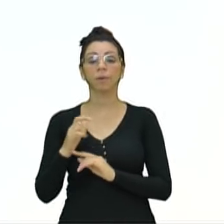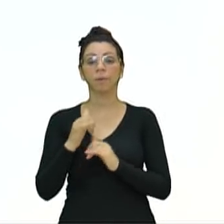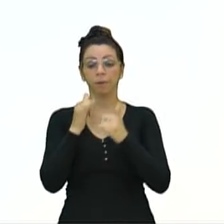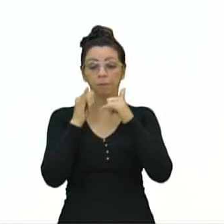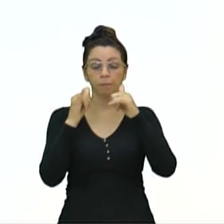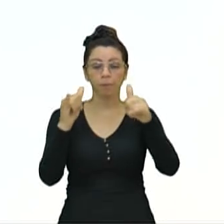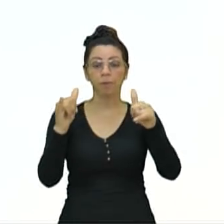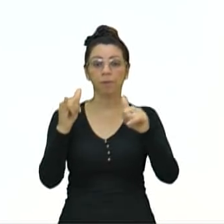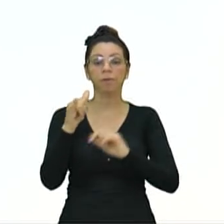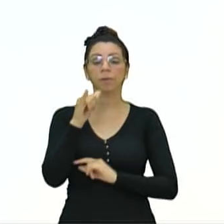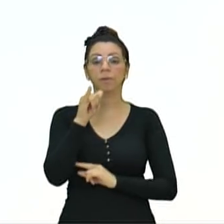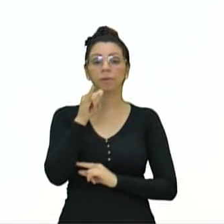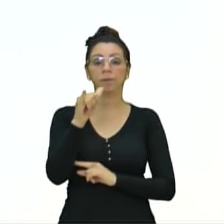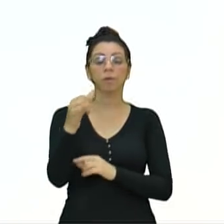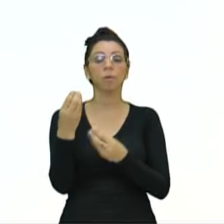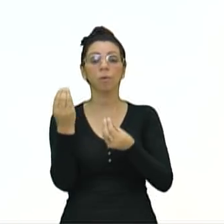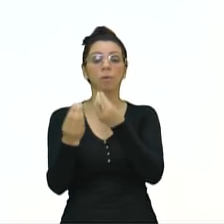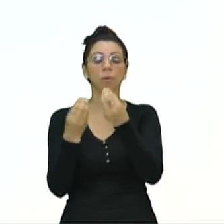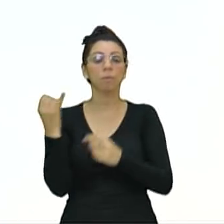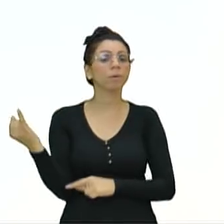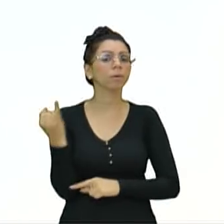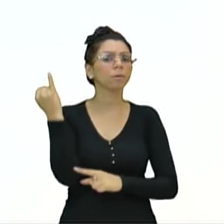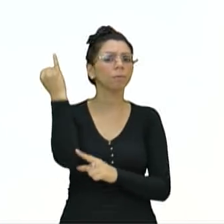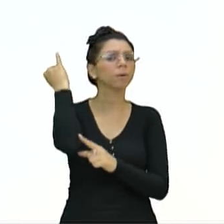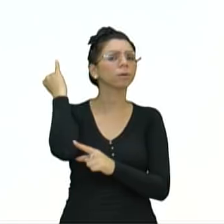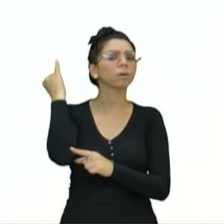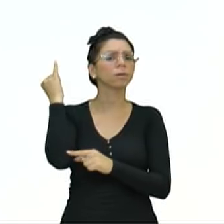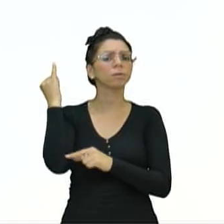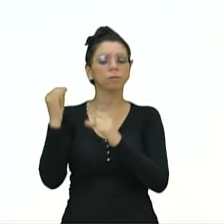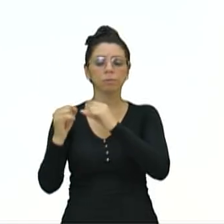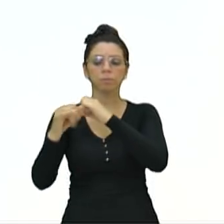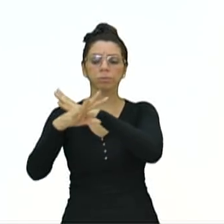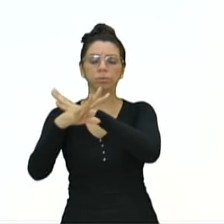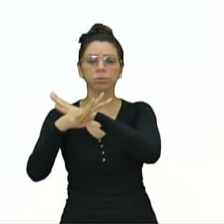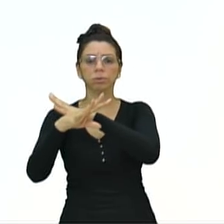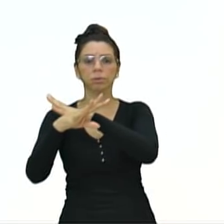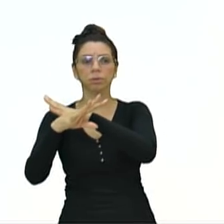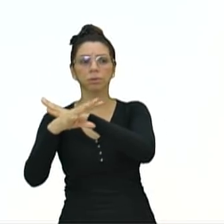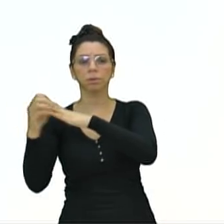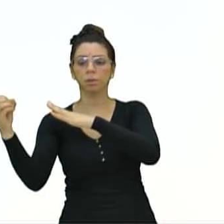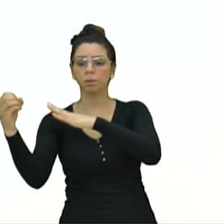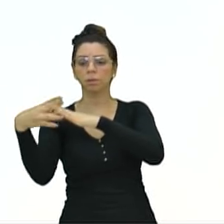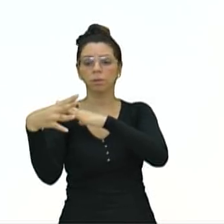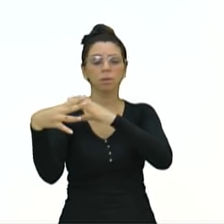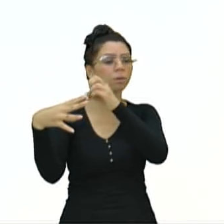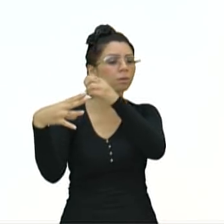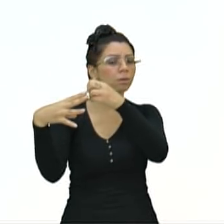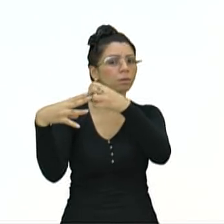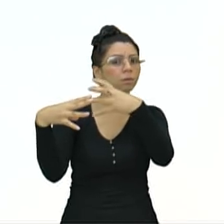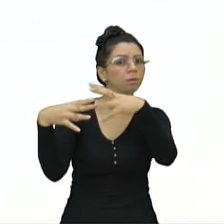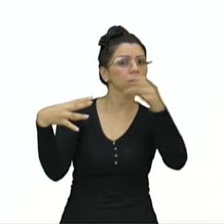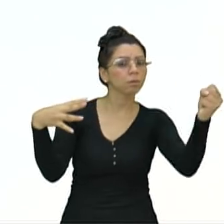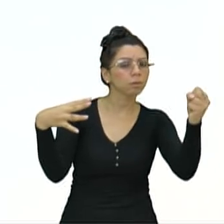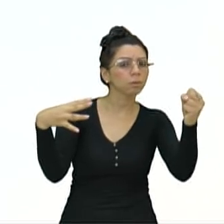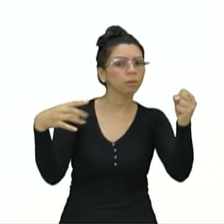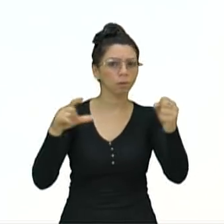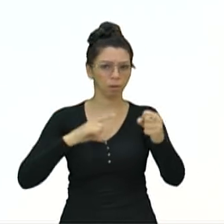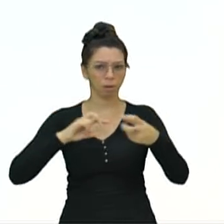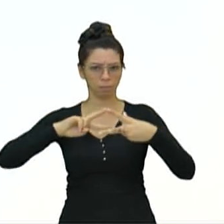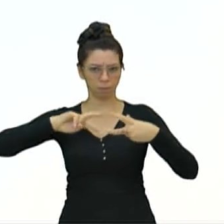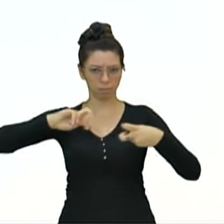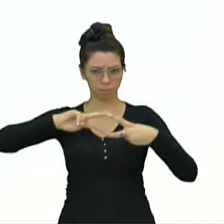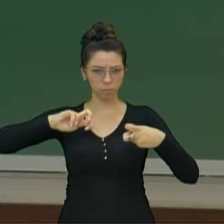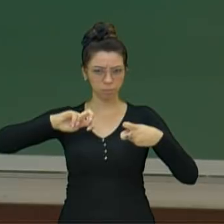moléculas produzidas e liberadas por quem? Sabe que são liberadas e produzidas pelos músculos?